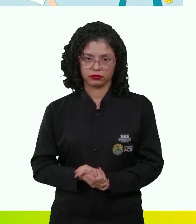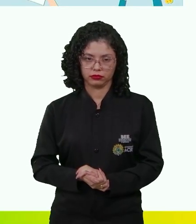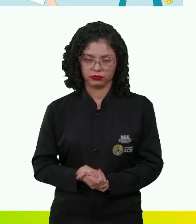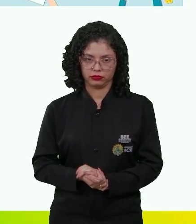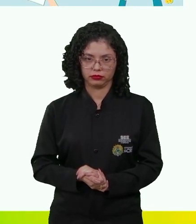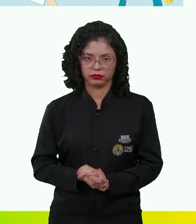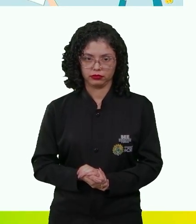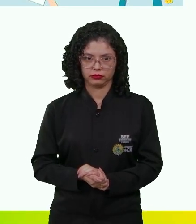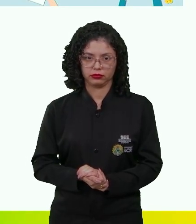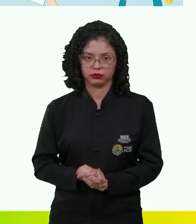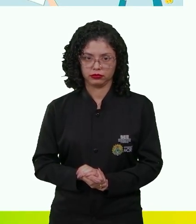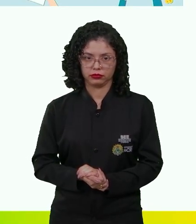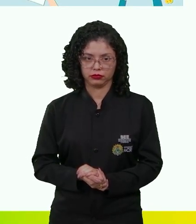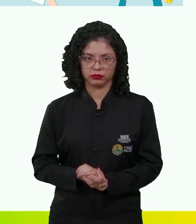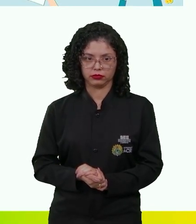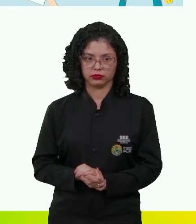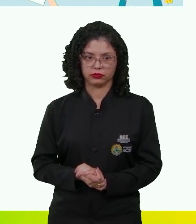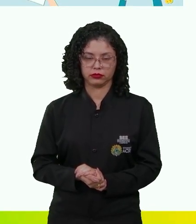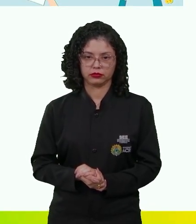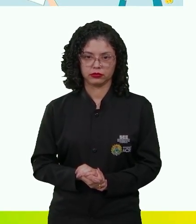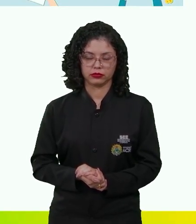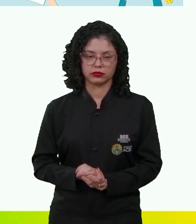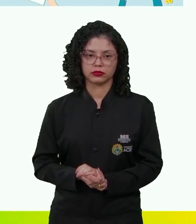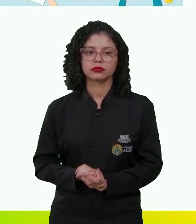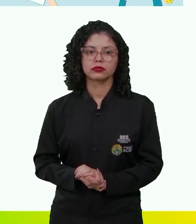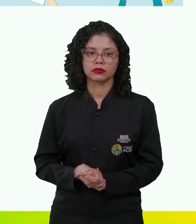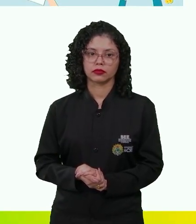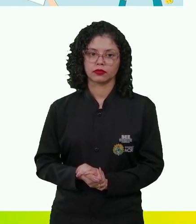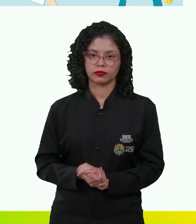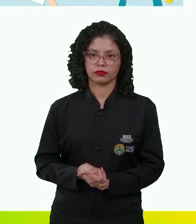subdesenvolvidos é reduzido, é baixo.